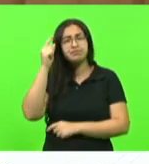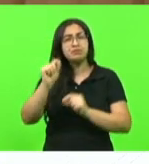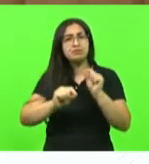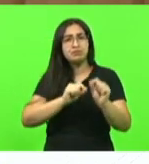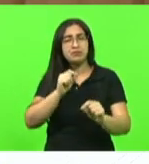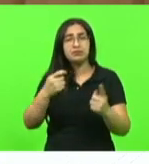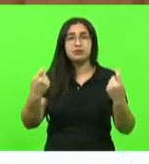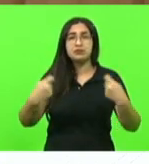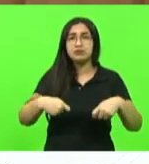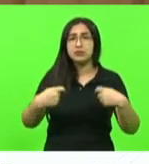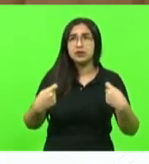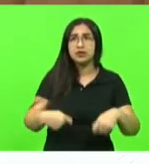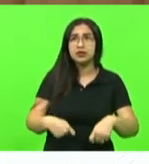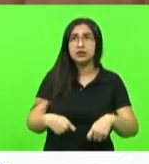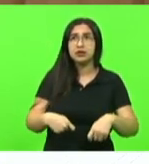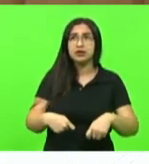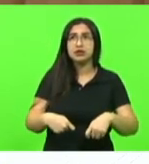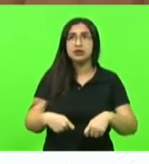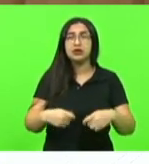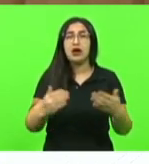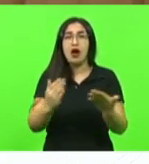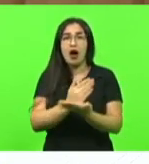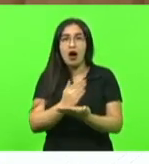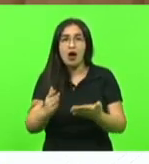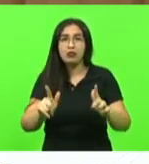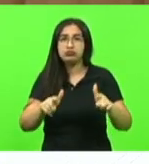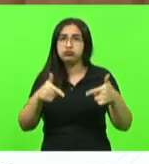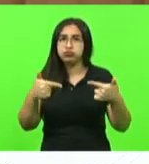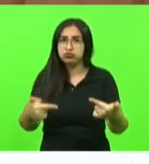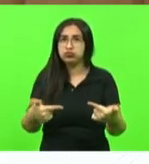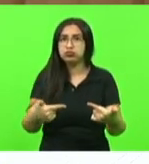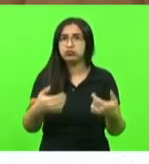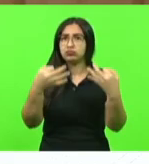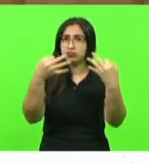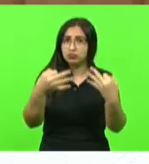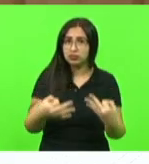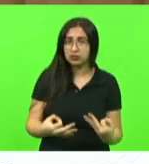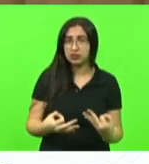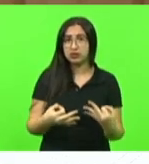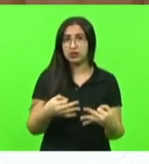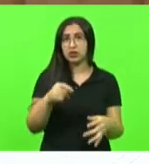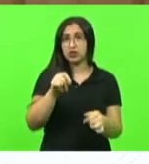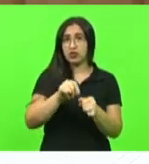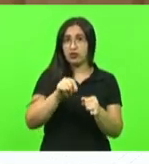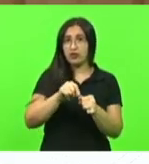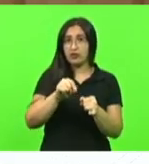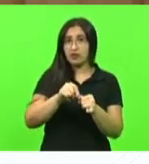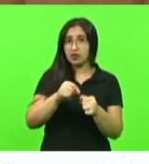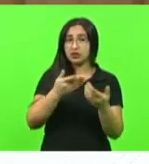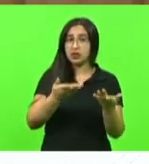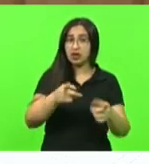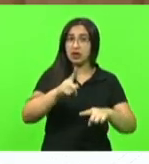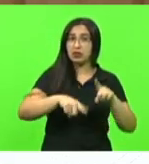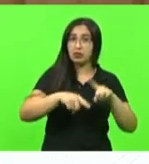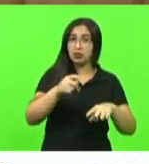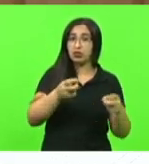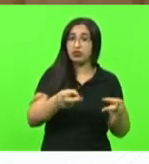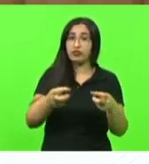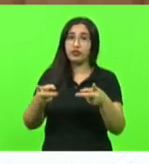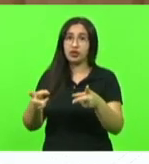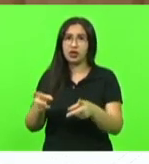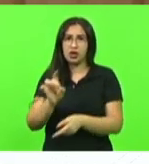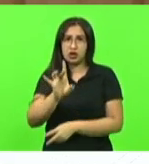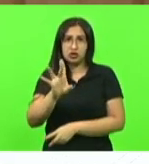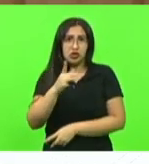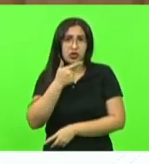precisam ter algumas ações de boas maneiras para fazer esse produto e comercializar. Isso não vale só para o